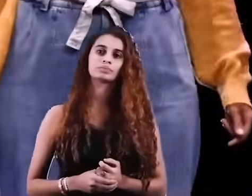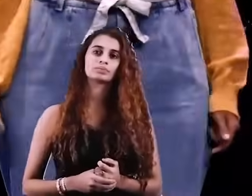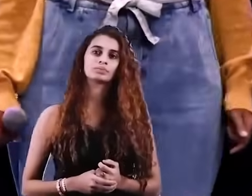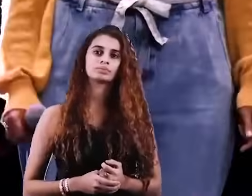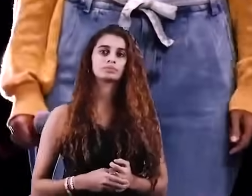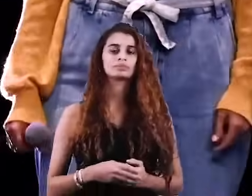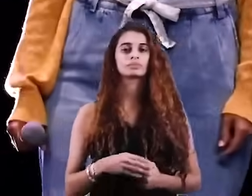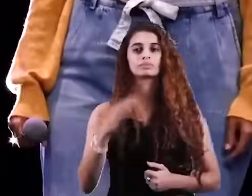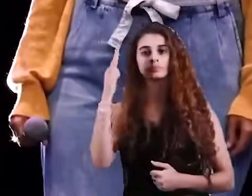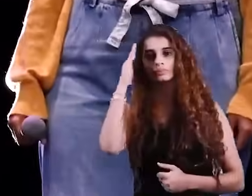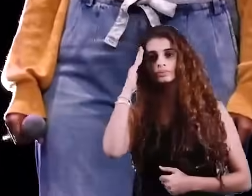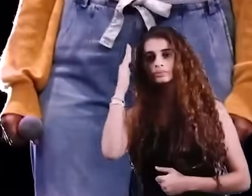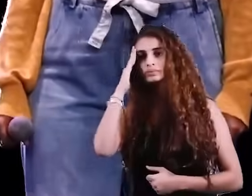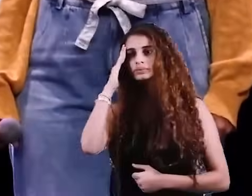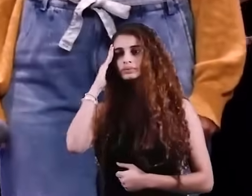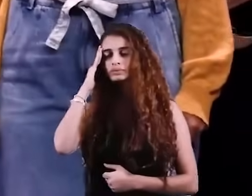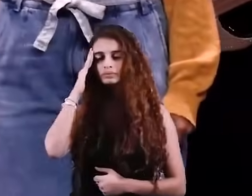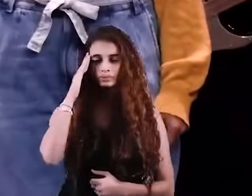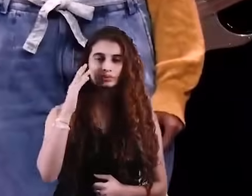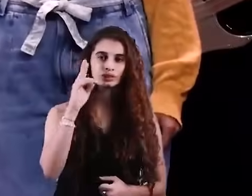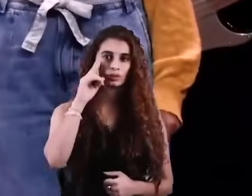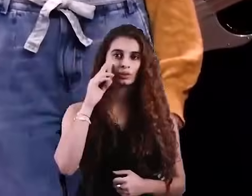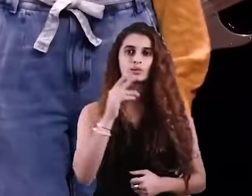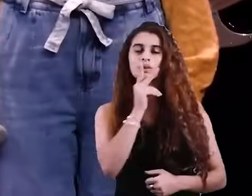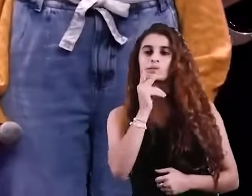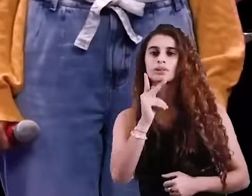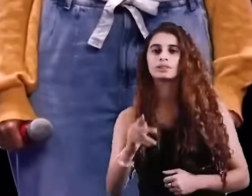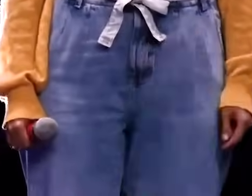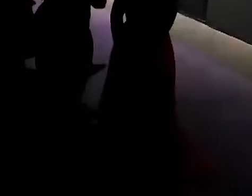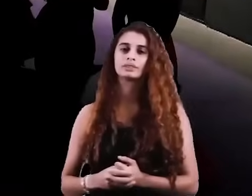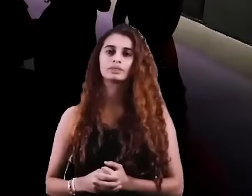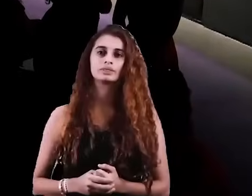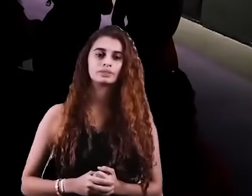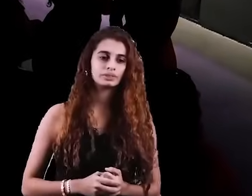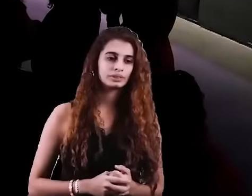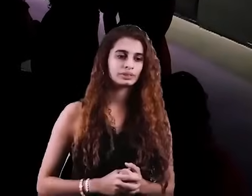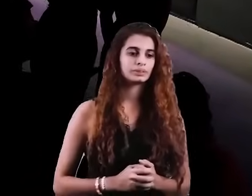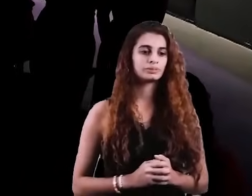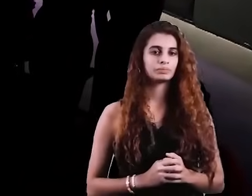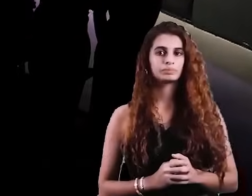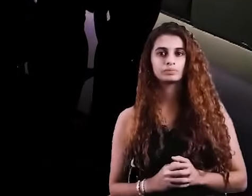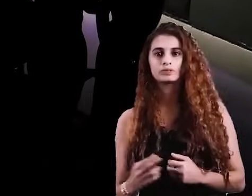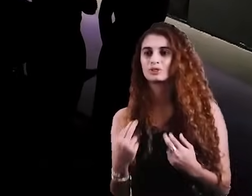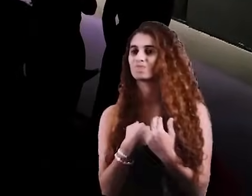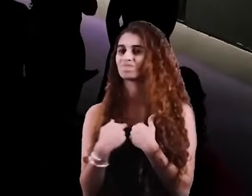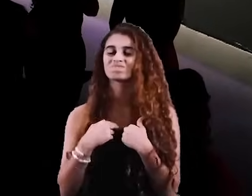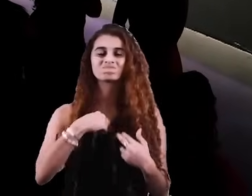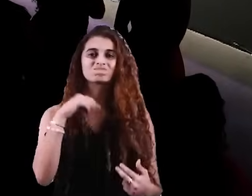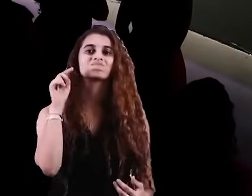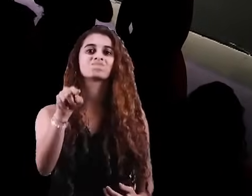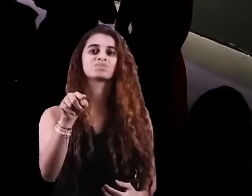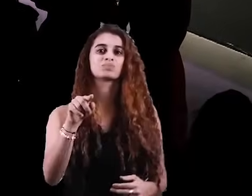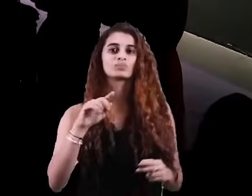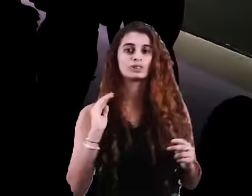Sabe, essa é uma palavra de confronto pra mim e pra você. para alinharmos